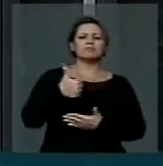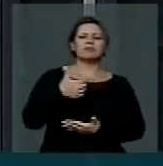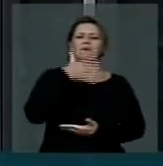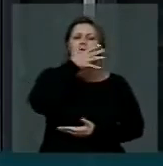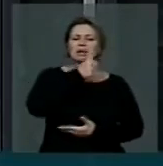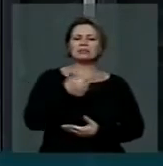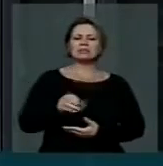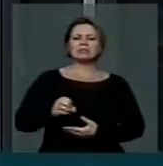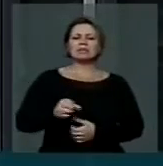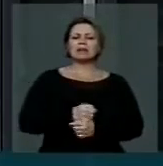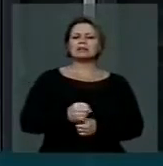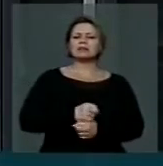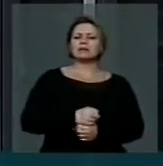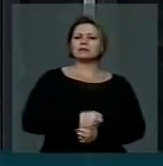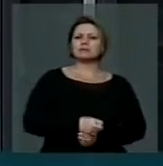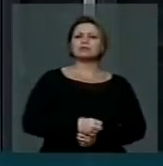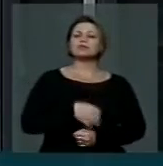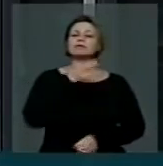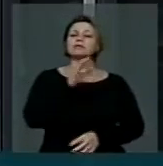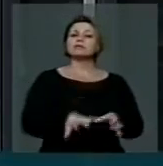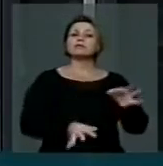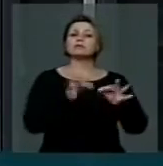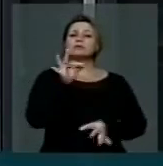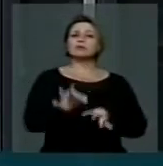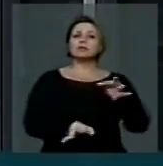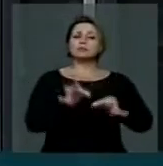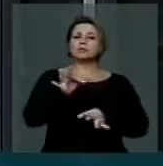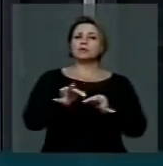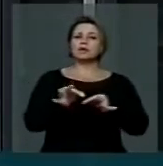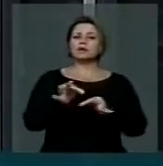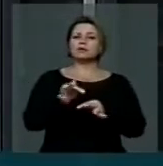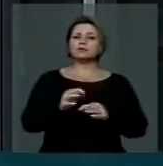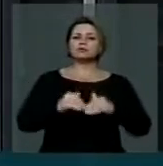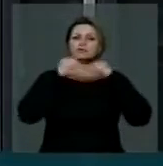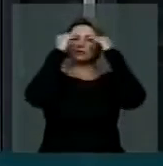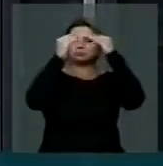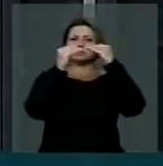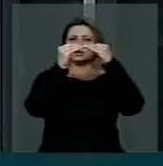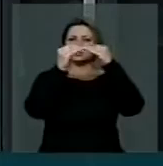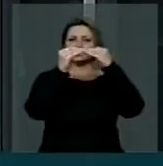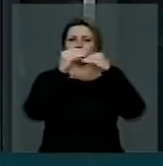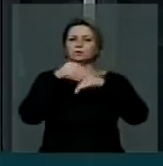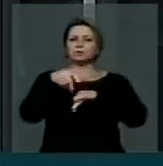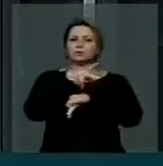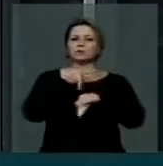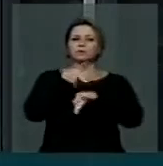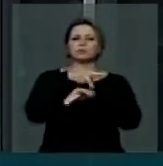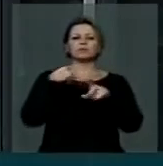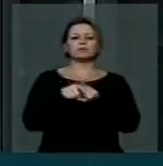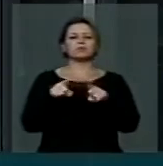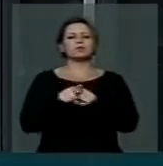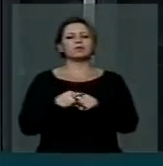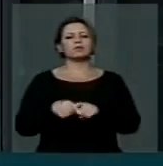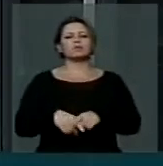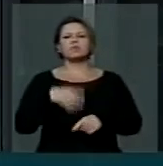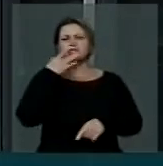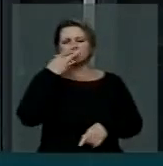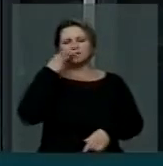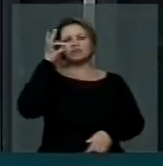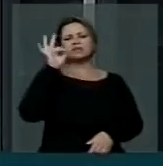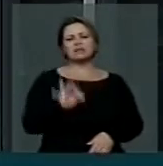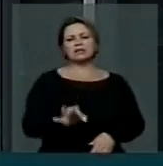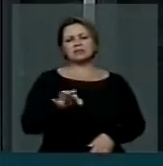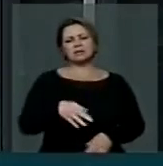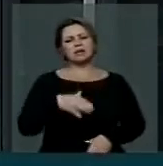desde a sua instalação, o Tribunal Internacional Penal vem sim se confirmando, às